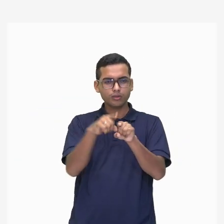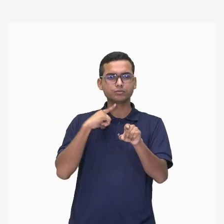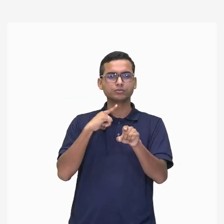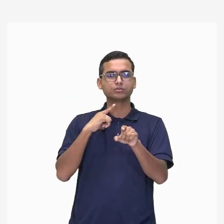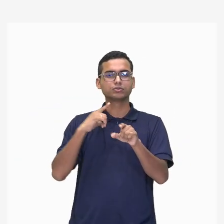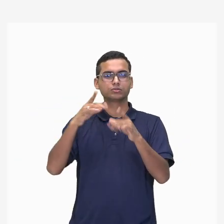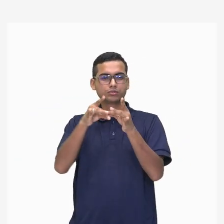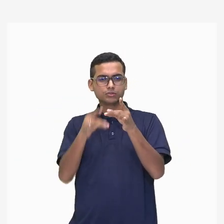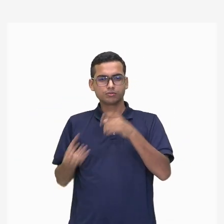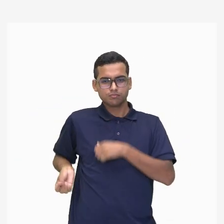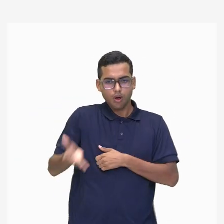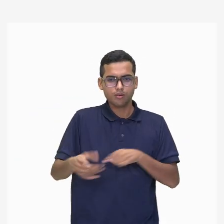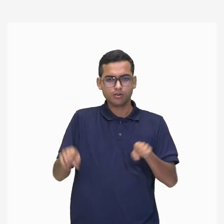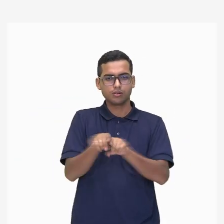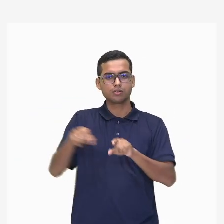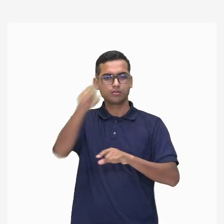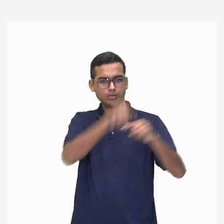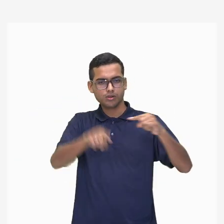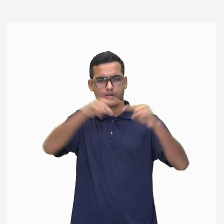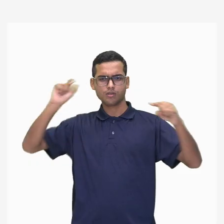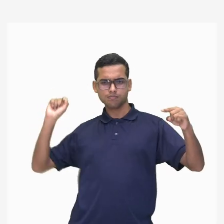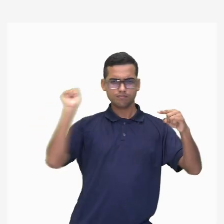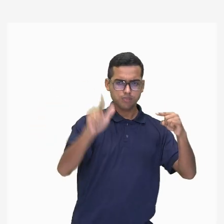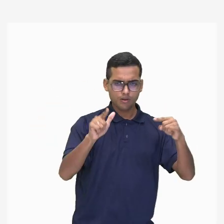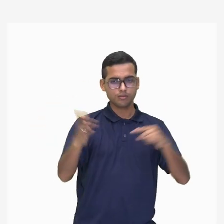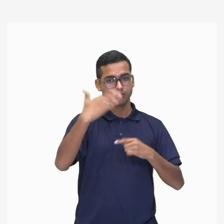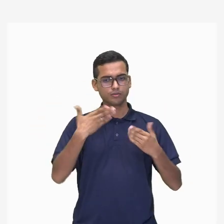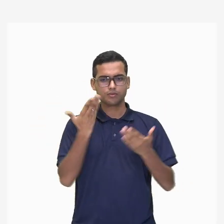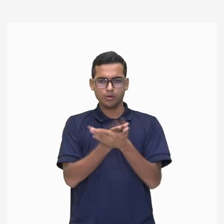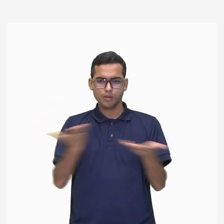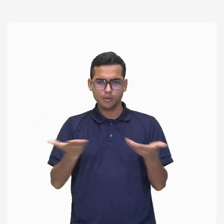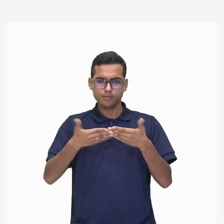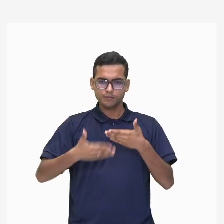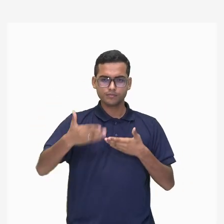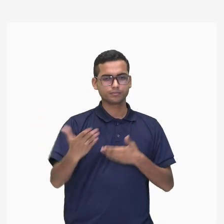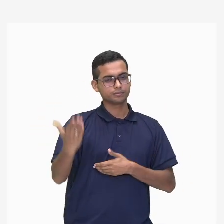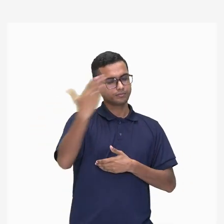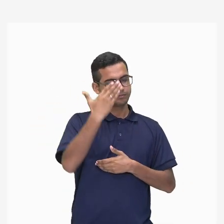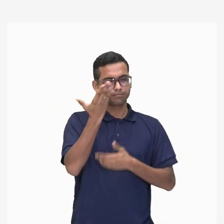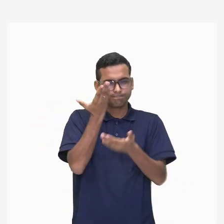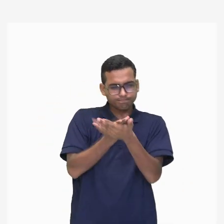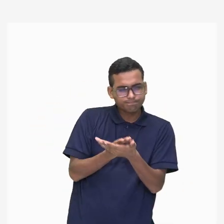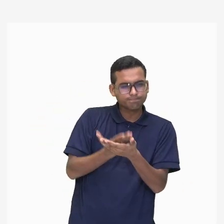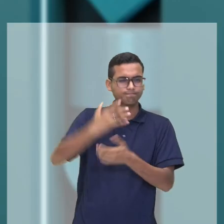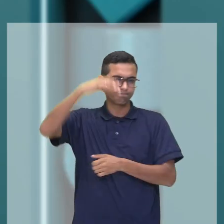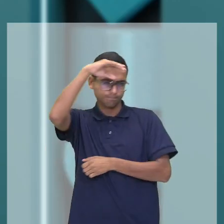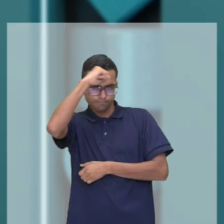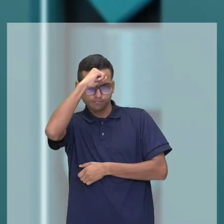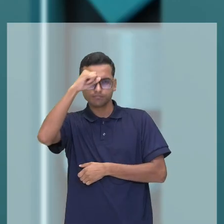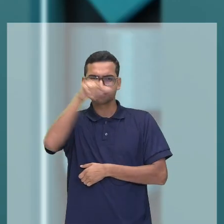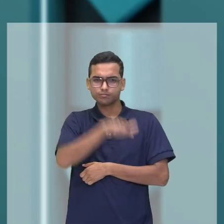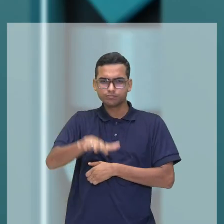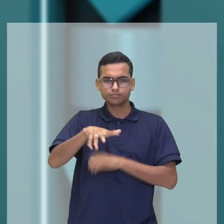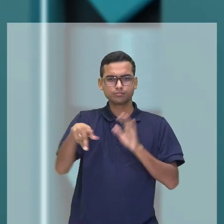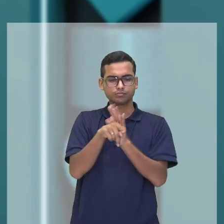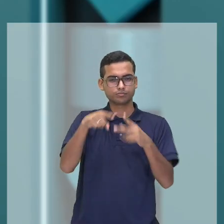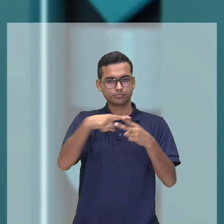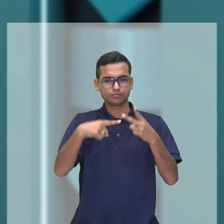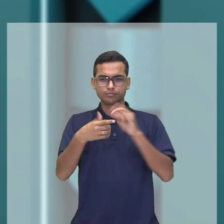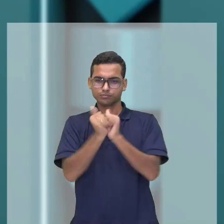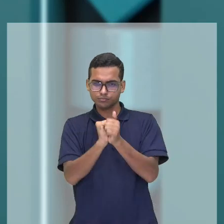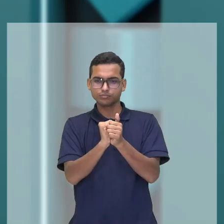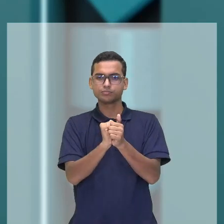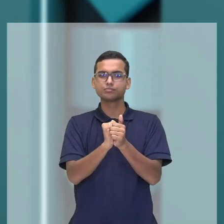de dardo. Então, venham junto comigo, vamos lá, vamos conhecer um pouco mais sobre esses